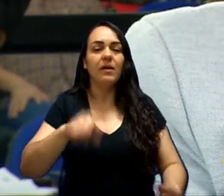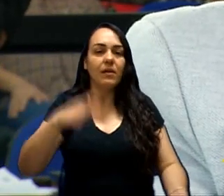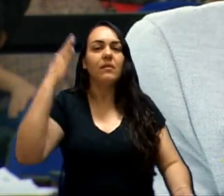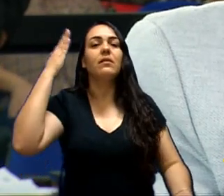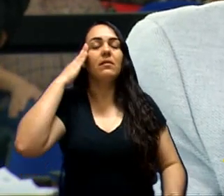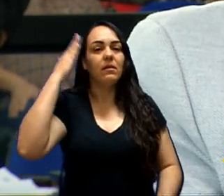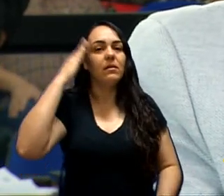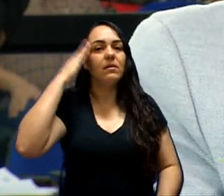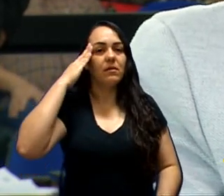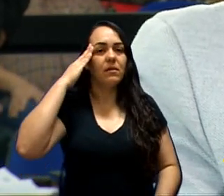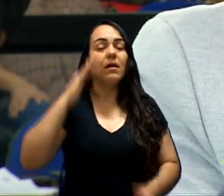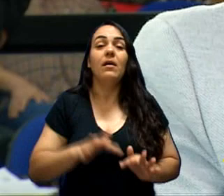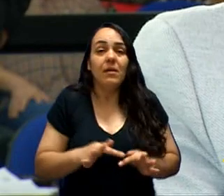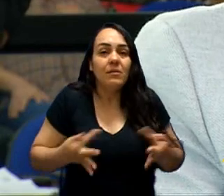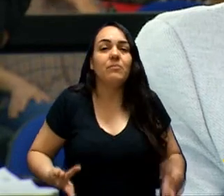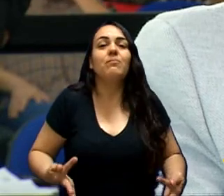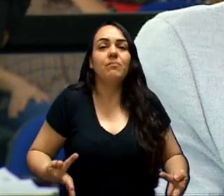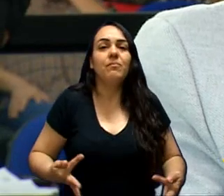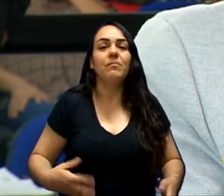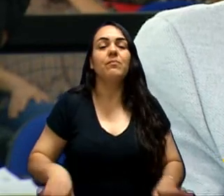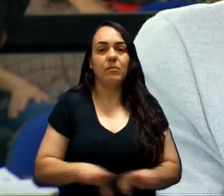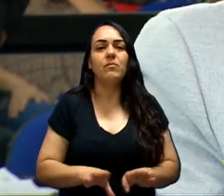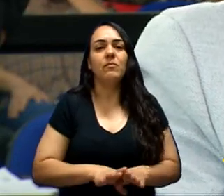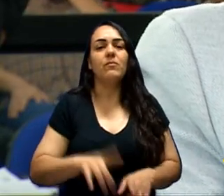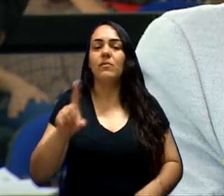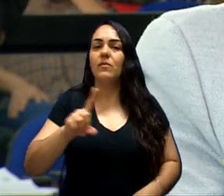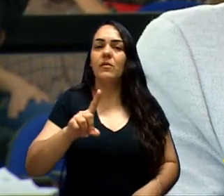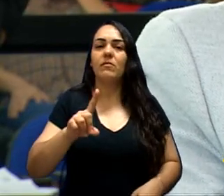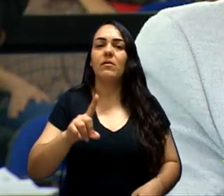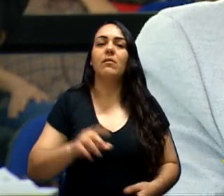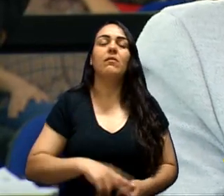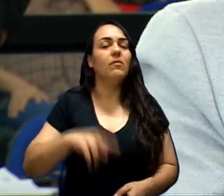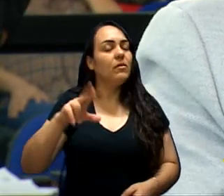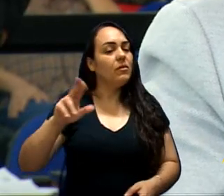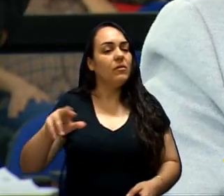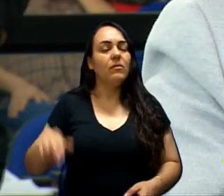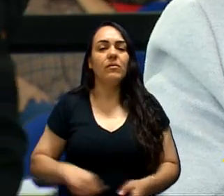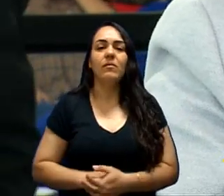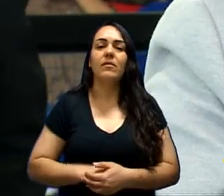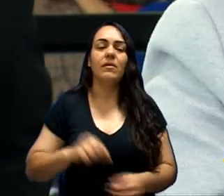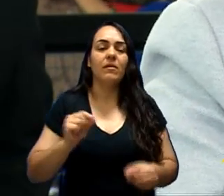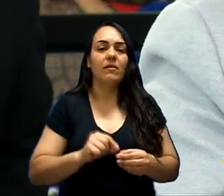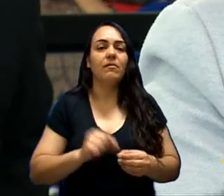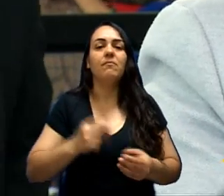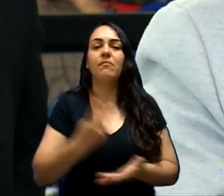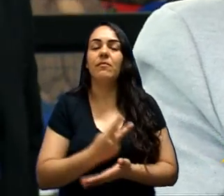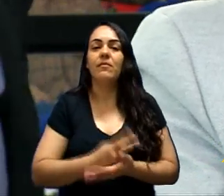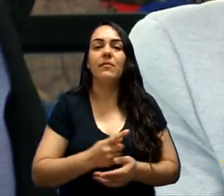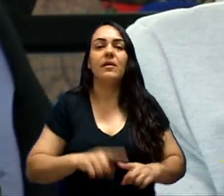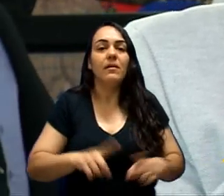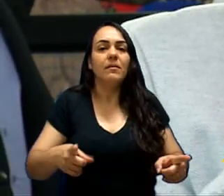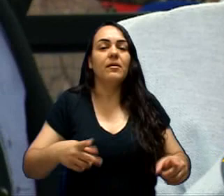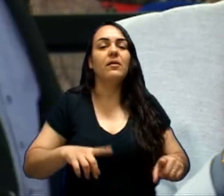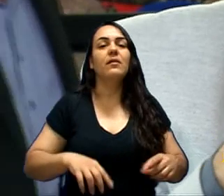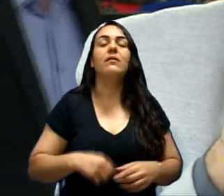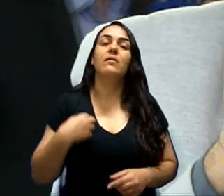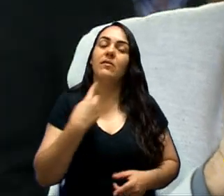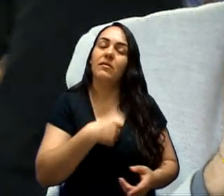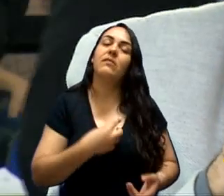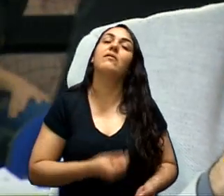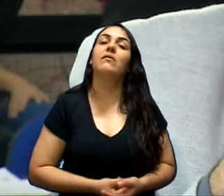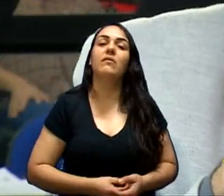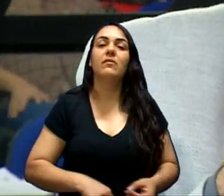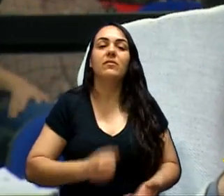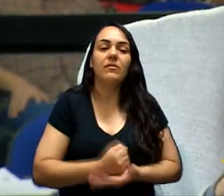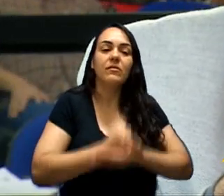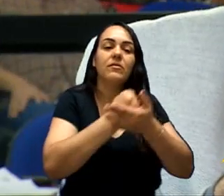humilde, realmente, né? É humilde. Sim, sim, ela não é prepotente e nunca foi. É. Então, por que que é diferente? Porque nós estamos